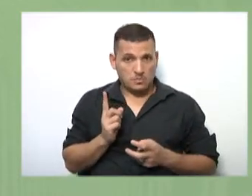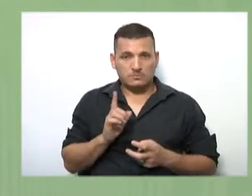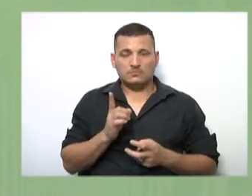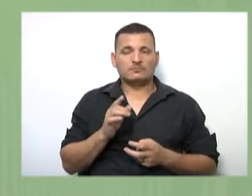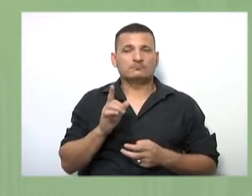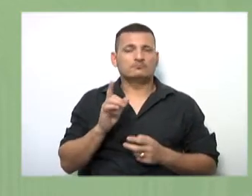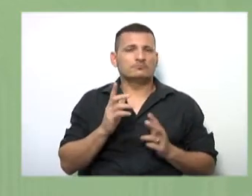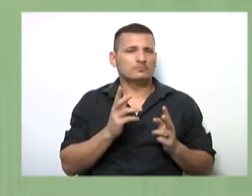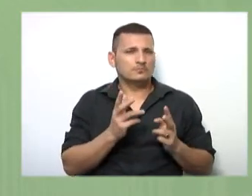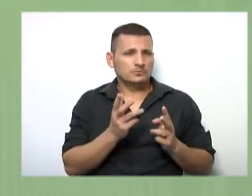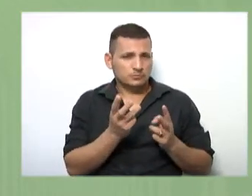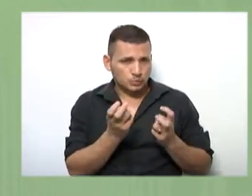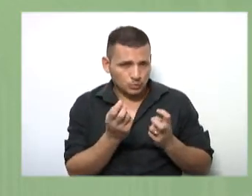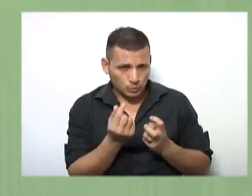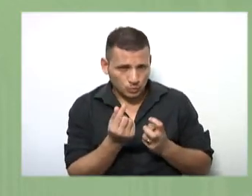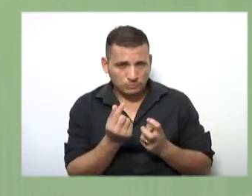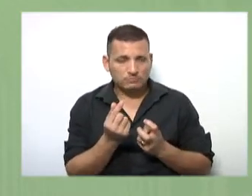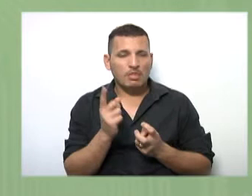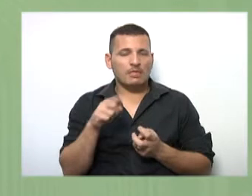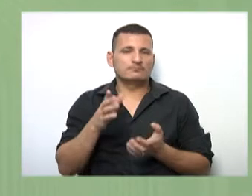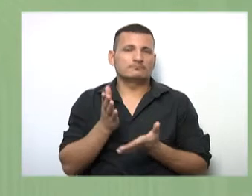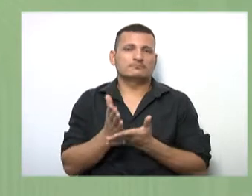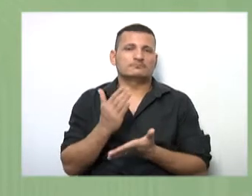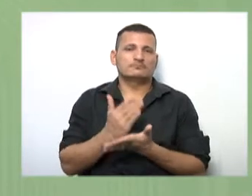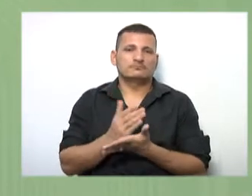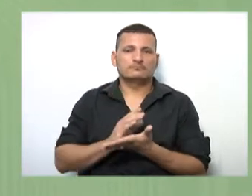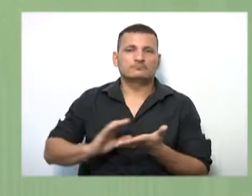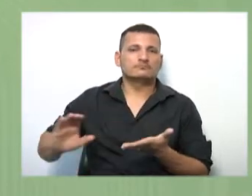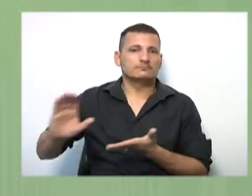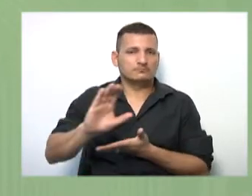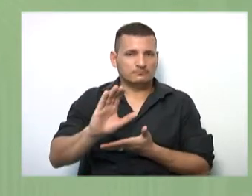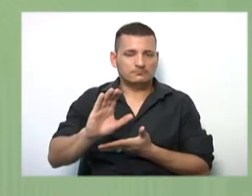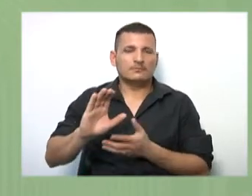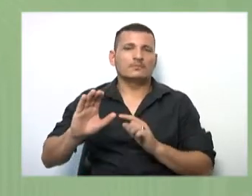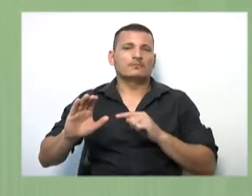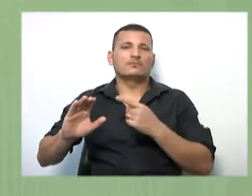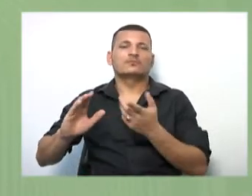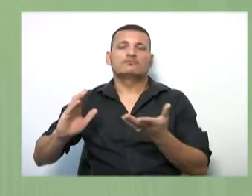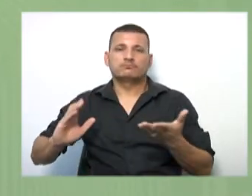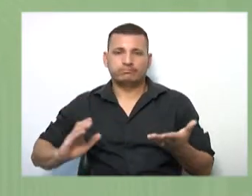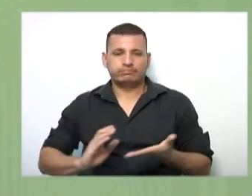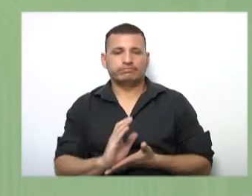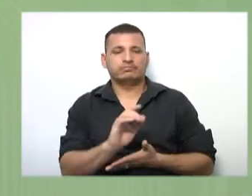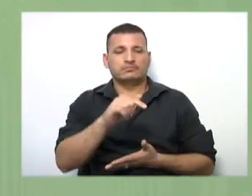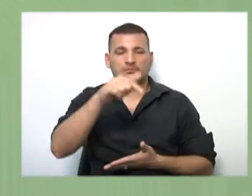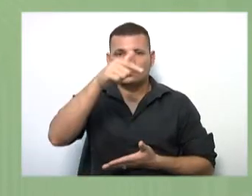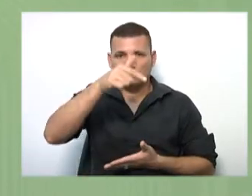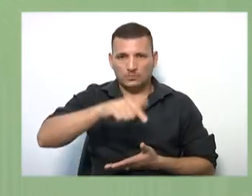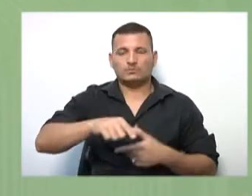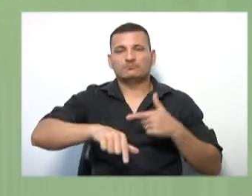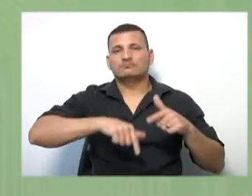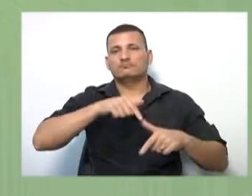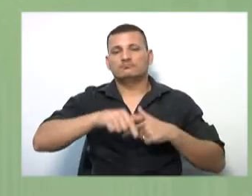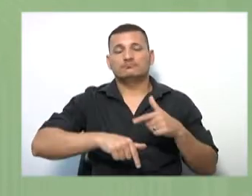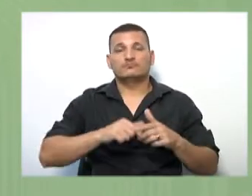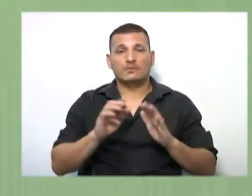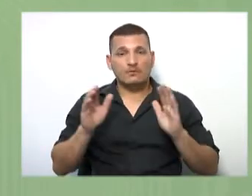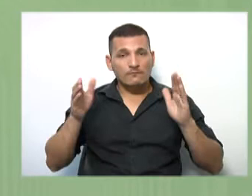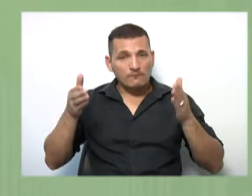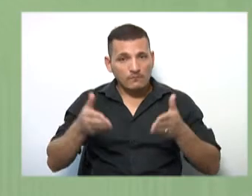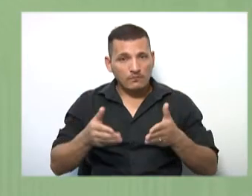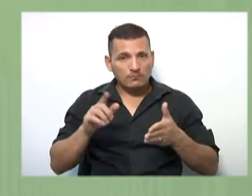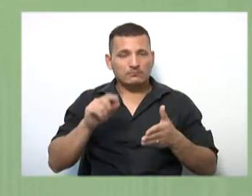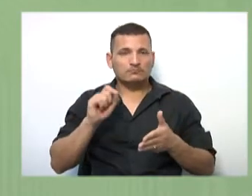rendimentos são distribuídos entre os cooperados e reinvestidos na atividade. O foco principal é garantir a qualidade